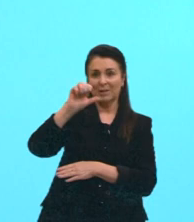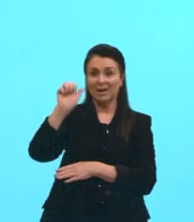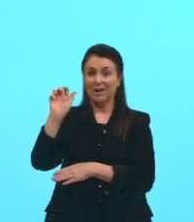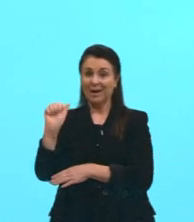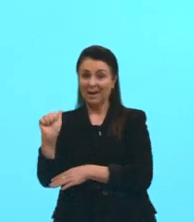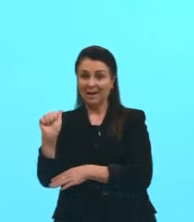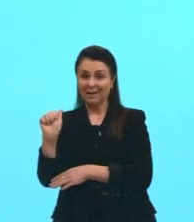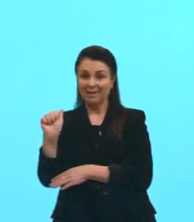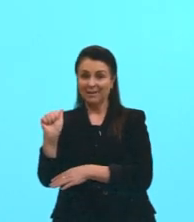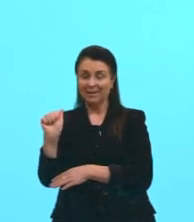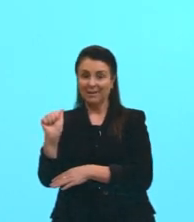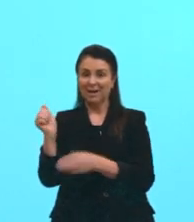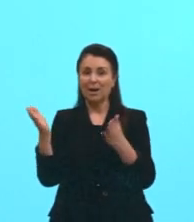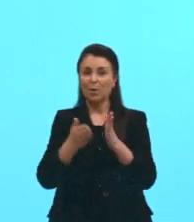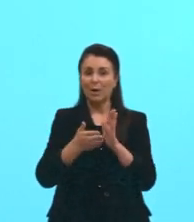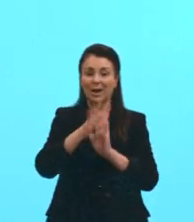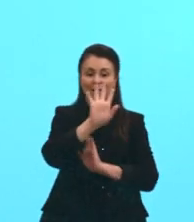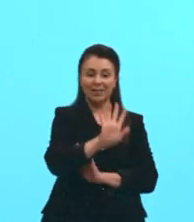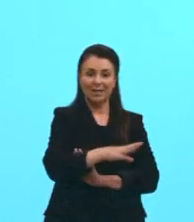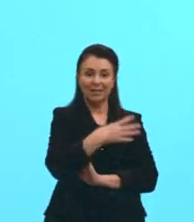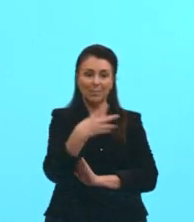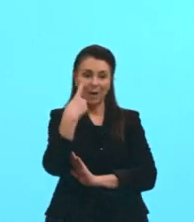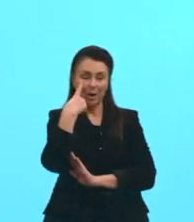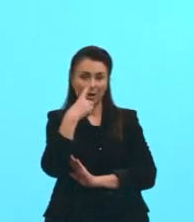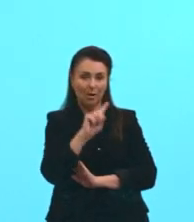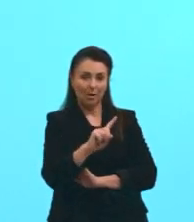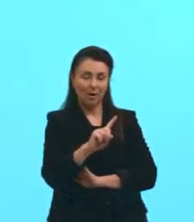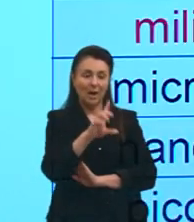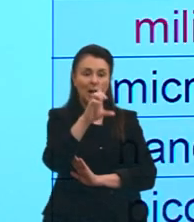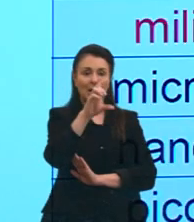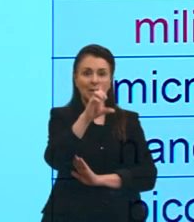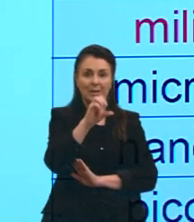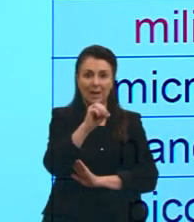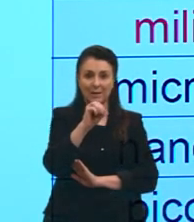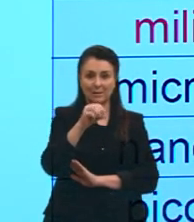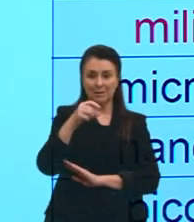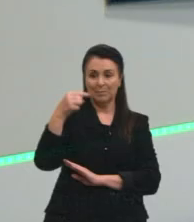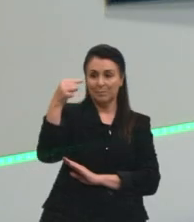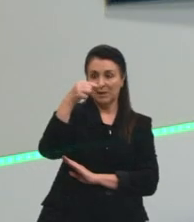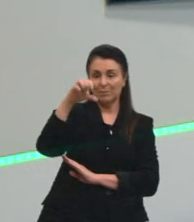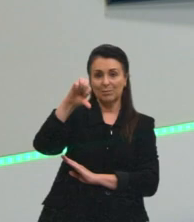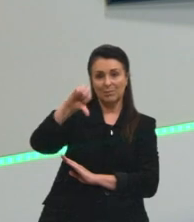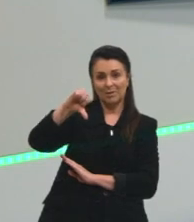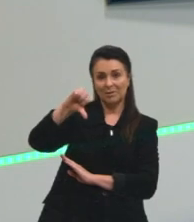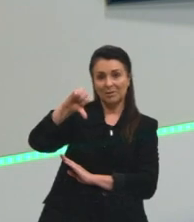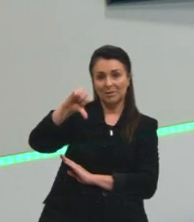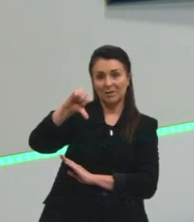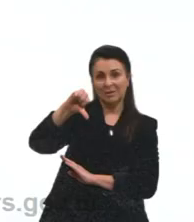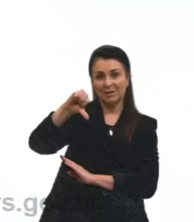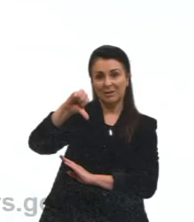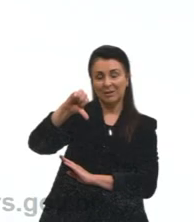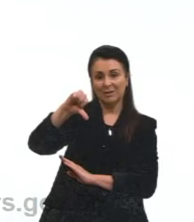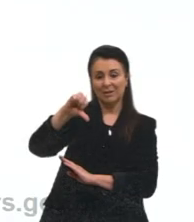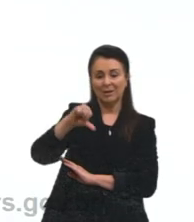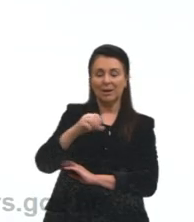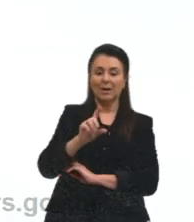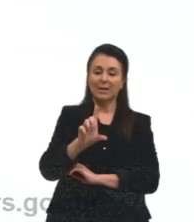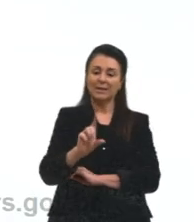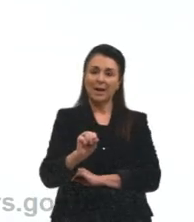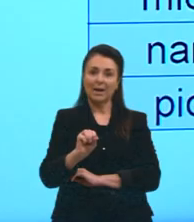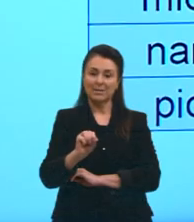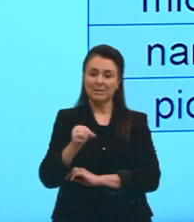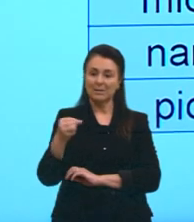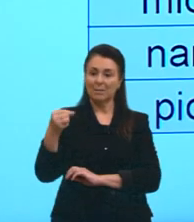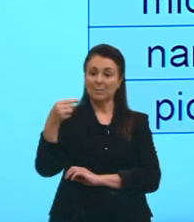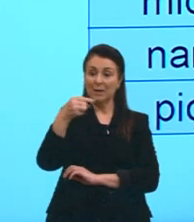gente volta ali na nossa tabela antes a gente pode ver que 10 elevado a menos 9:00 vamos procurar aqui ó dez elevado